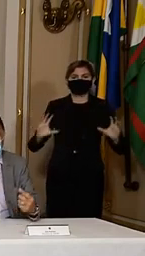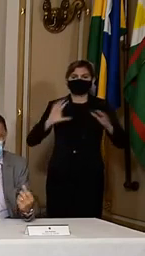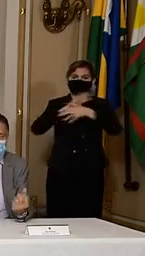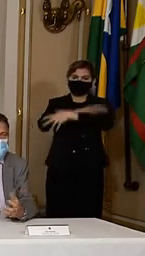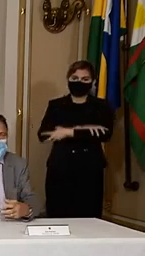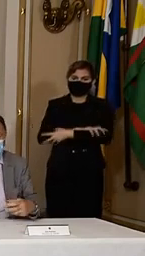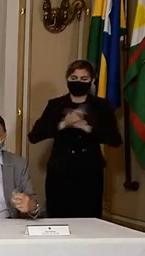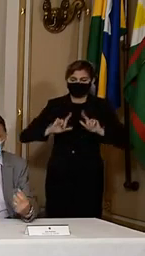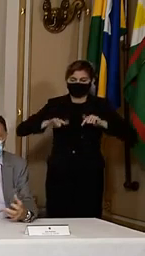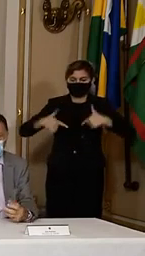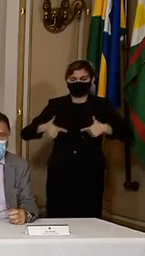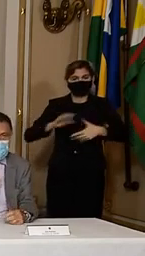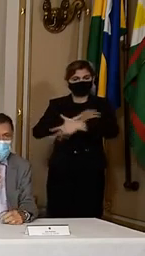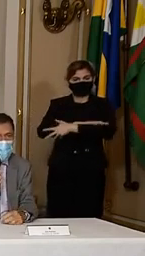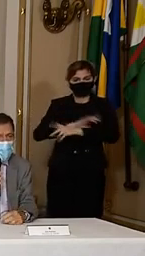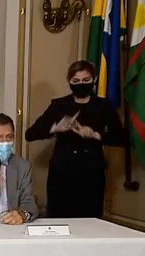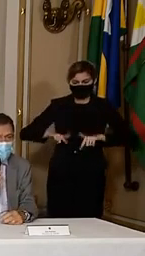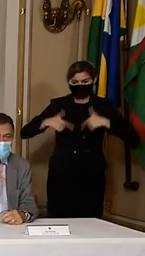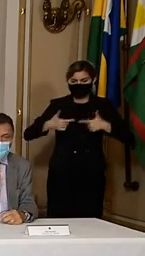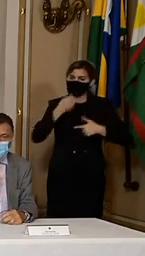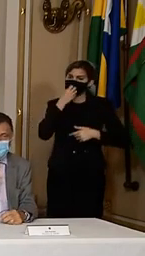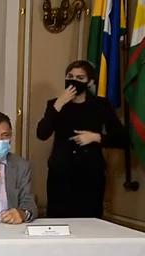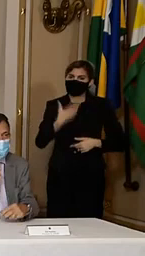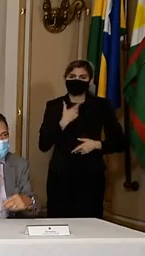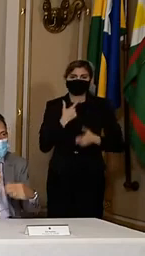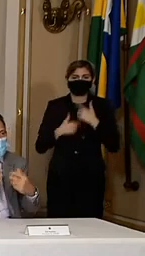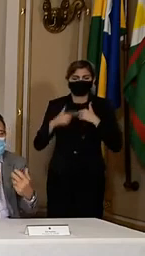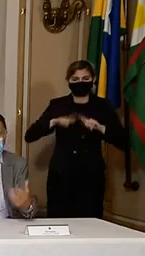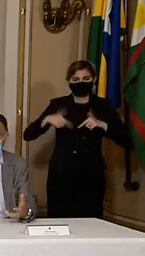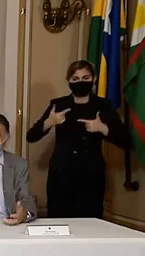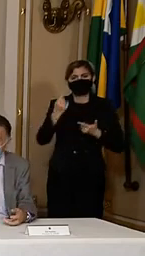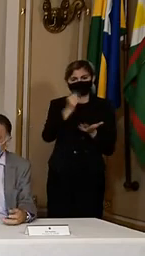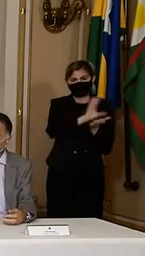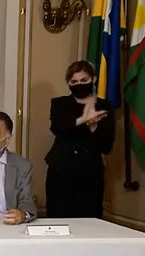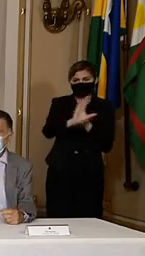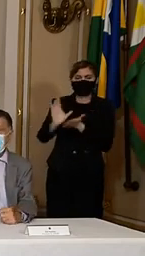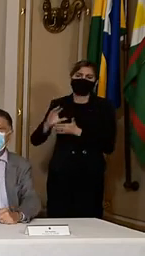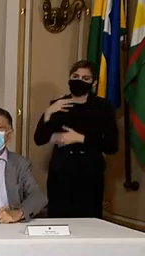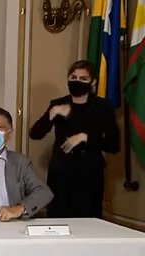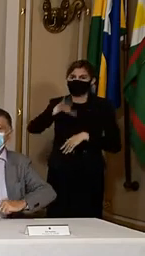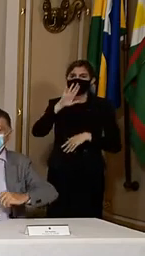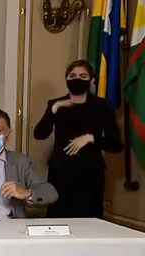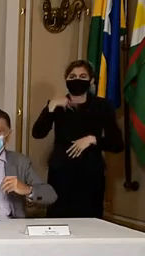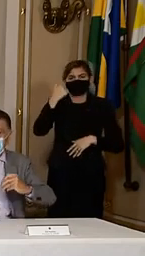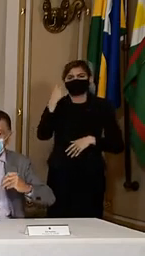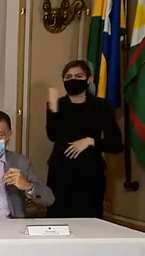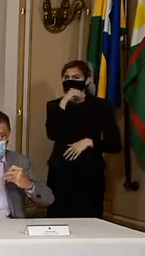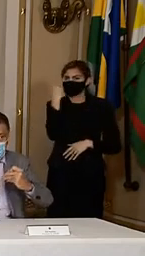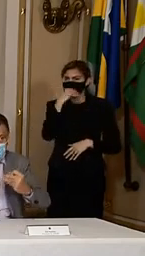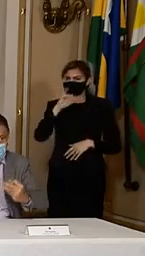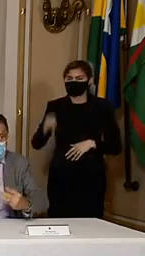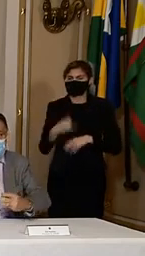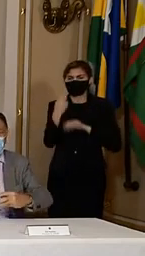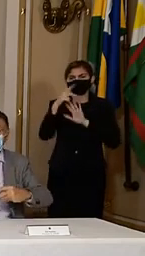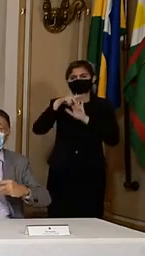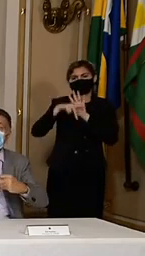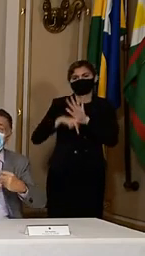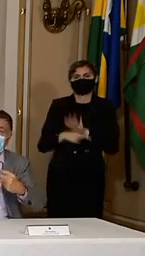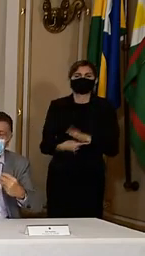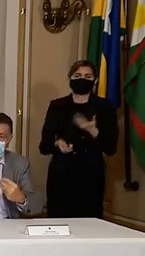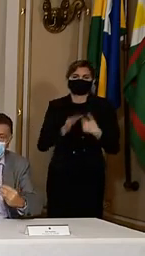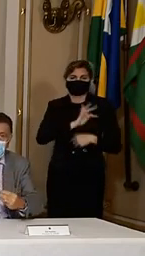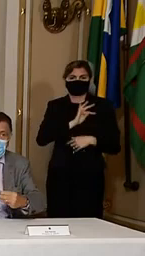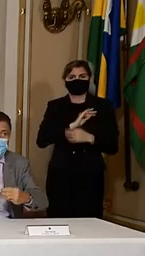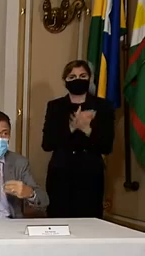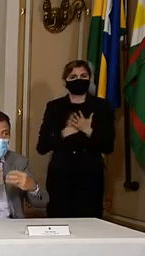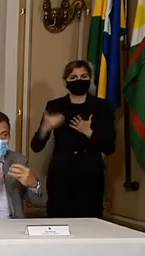com força com n Olá Boa Vontade usar cursos vão ser cada vez mais bem aproveitar os projetos Tecnicamente